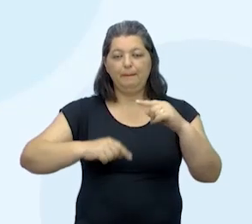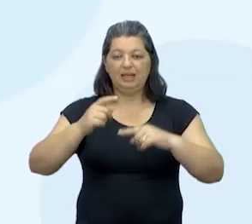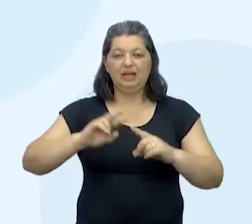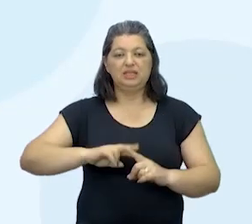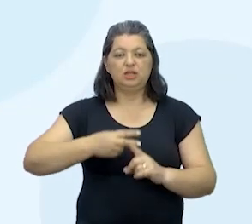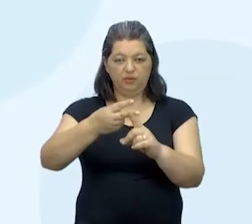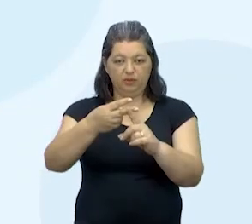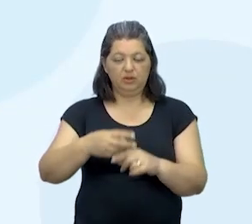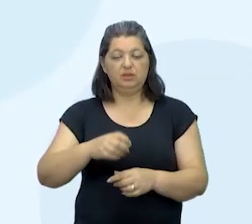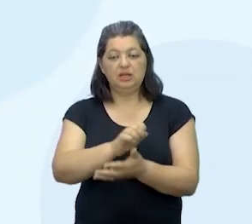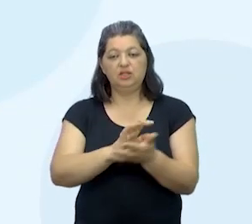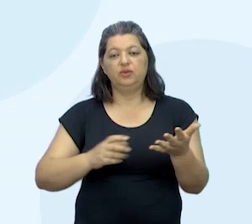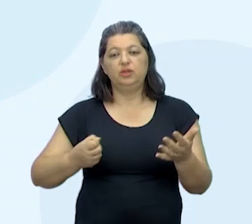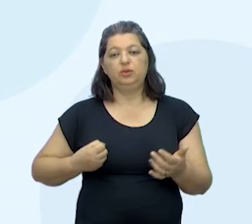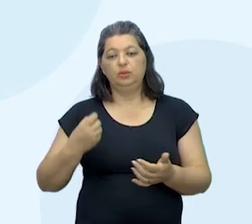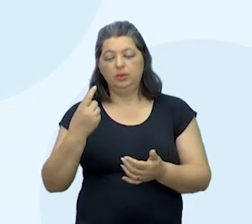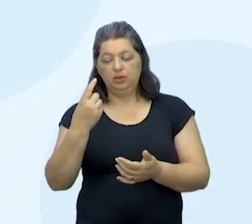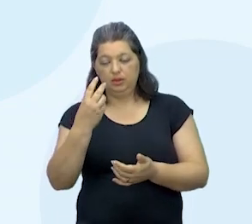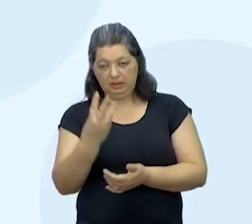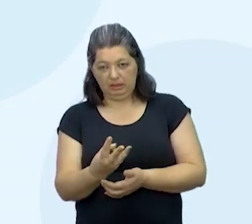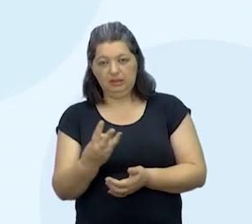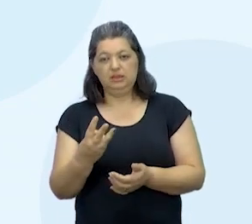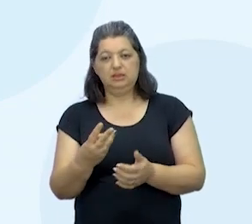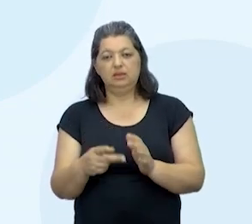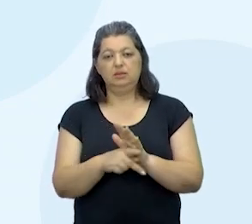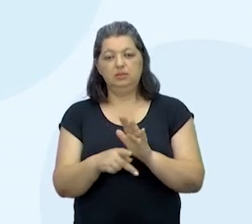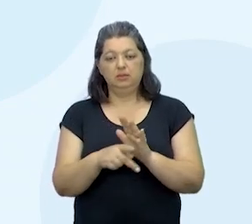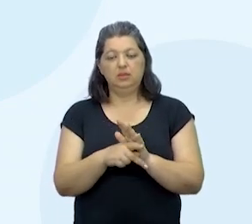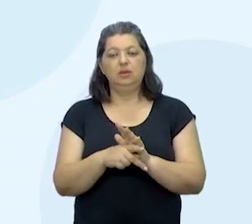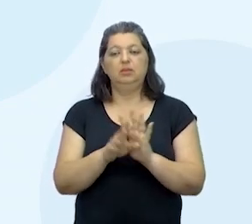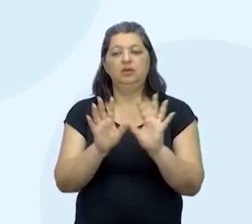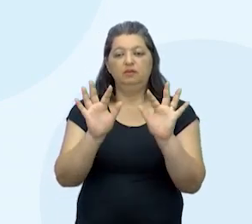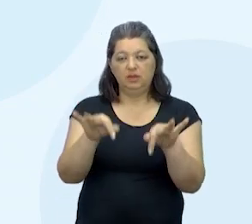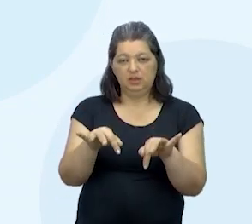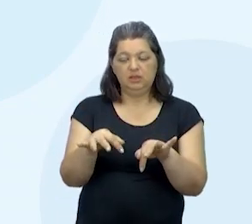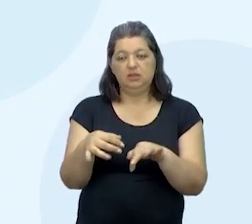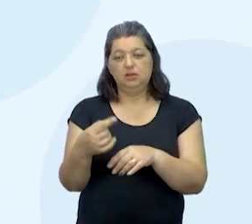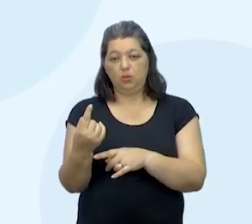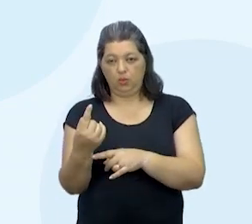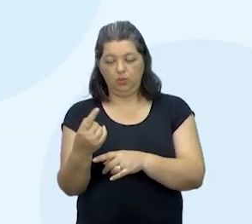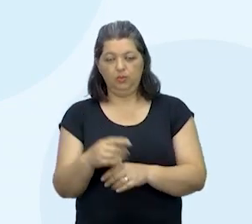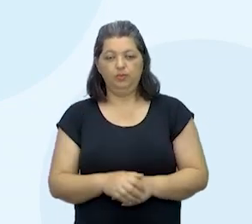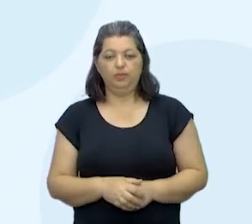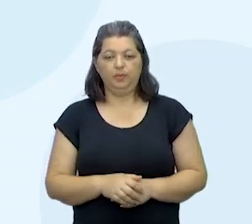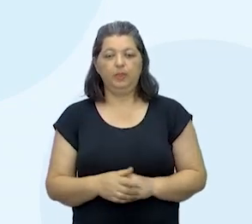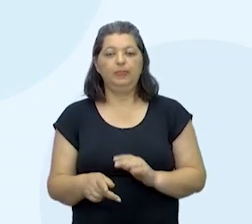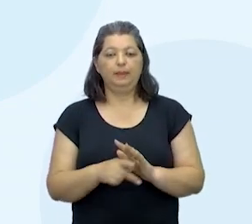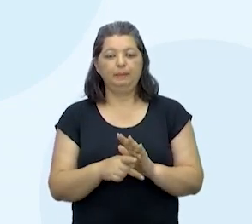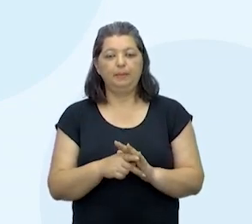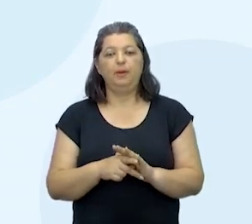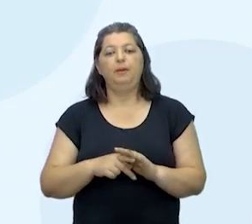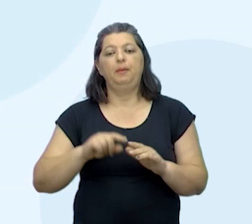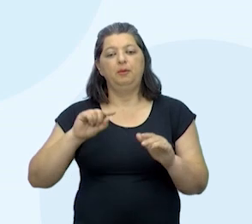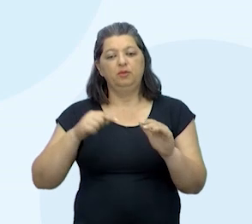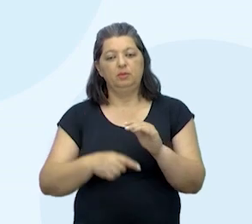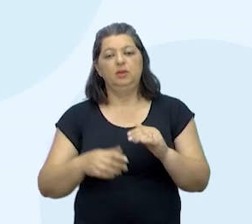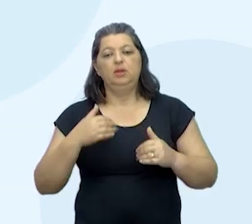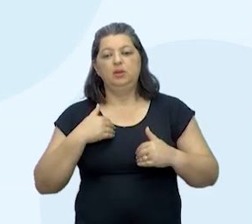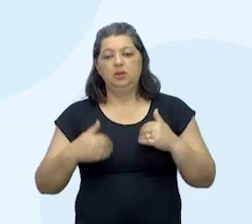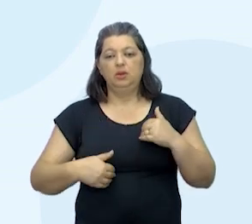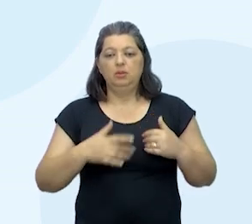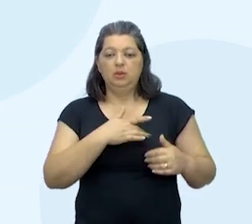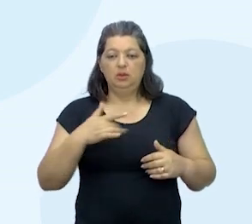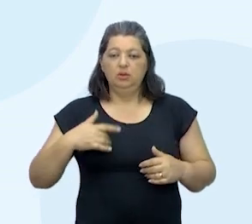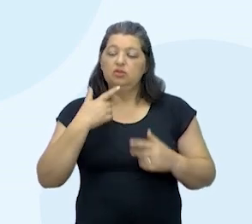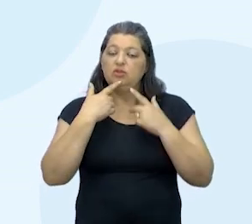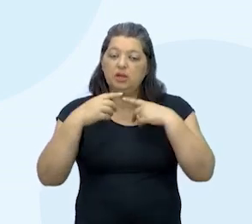Inovadores, atividade 3, Sistematização 1, tá? Então, nosso aprofundamento é o Corpo, Saúde e Linguagens. Vai